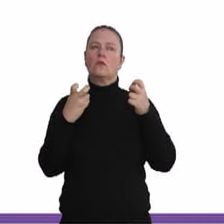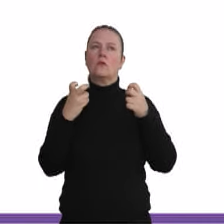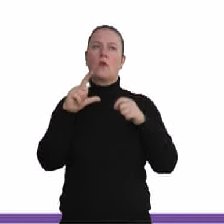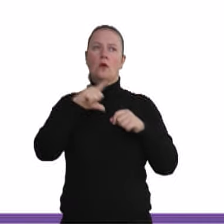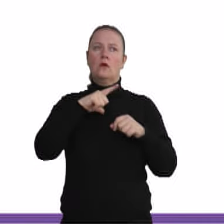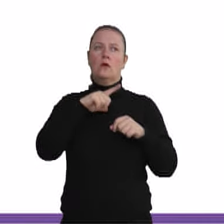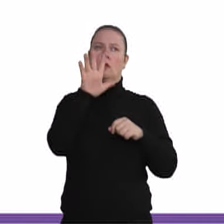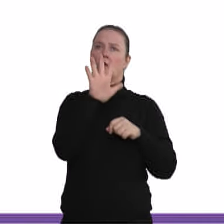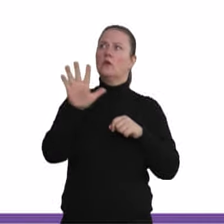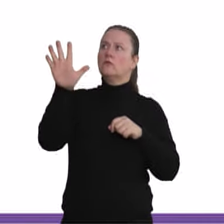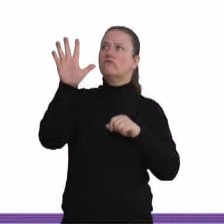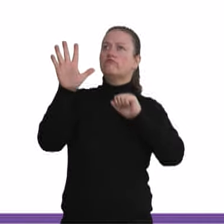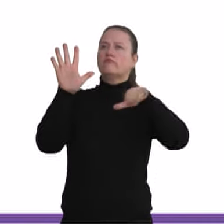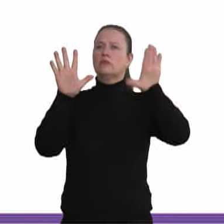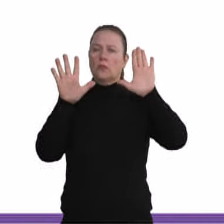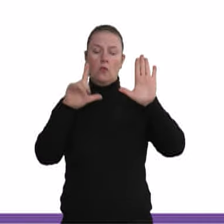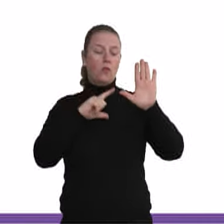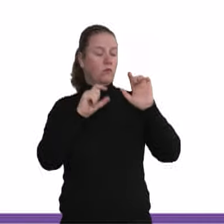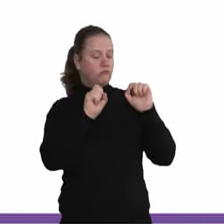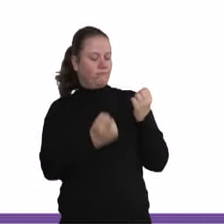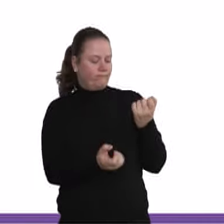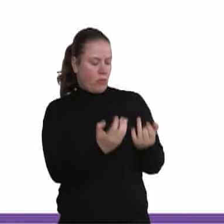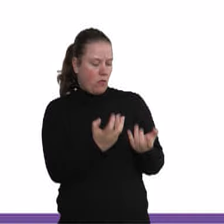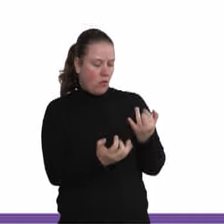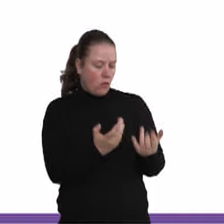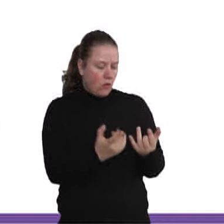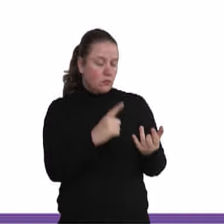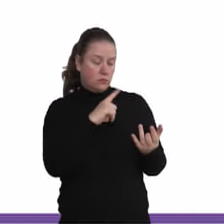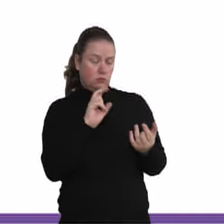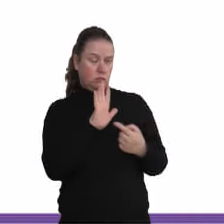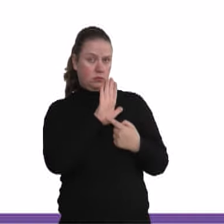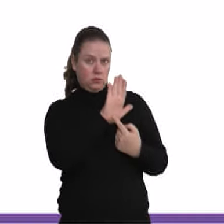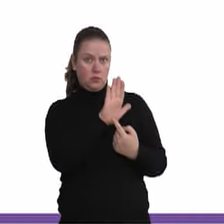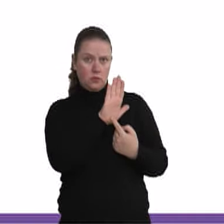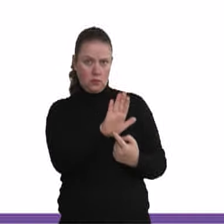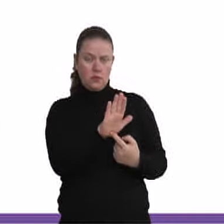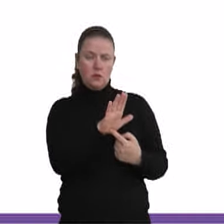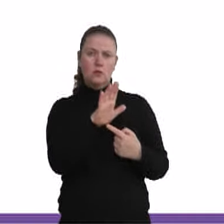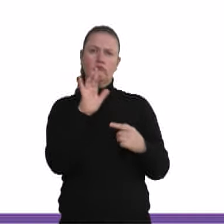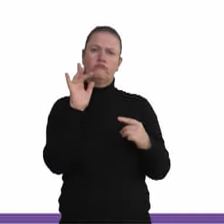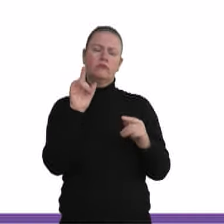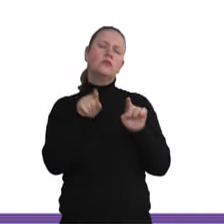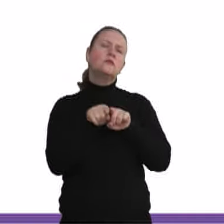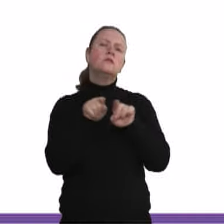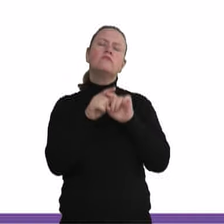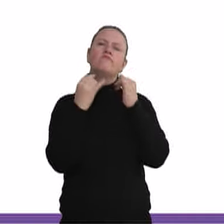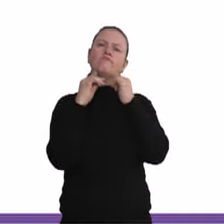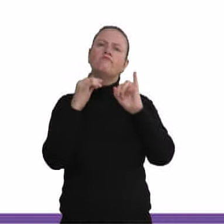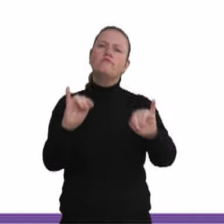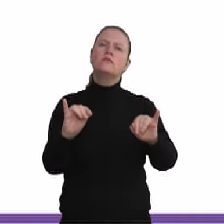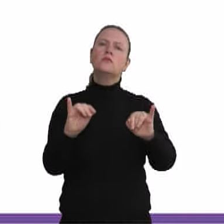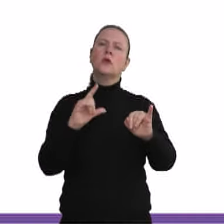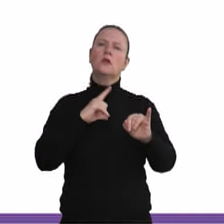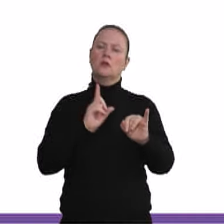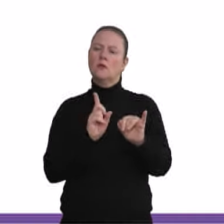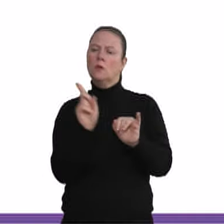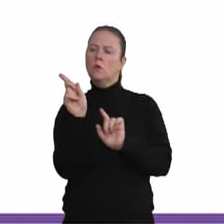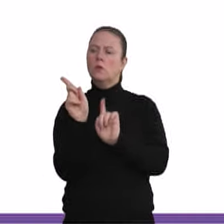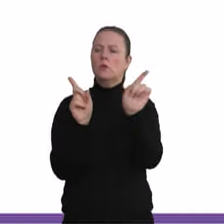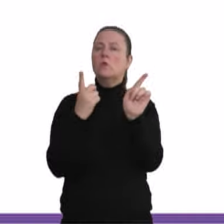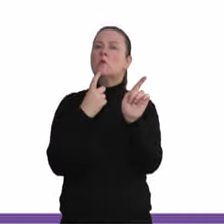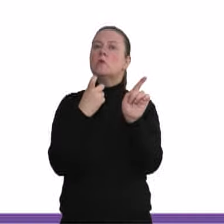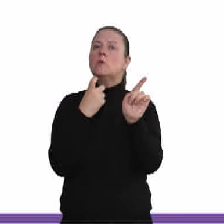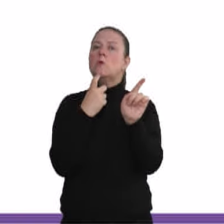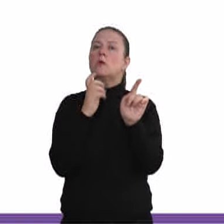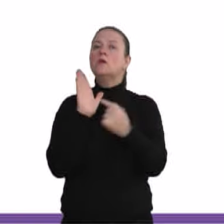de vocês, então você vai ter uma chama, então você vai ter ali, o processo da condução tem aquela seta avermelhada que ela vai estar mostrando